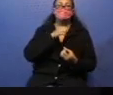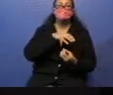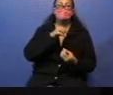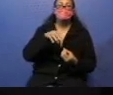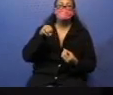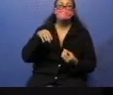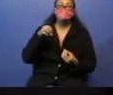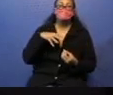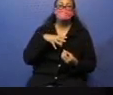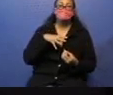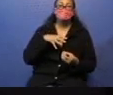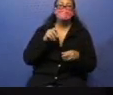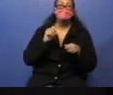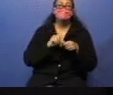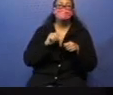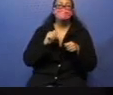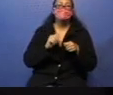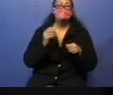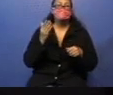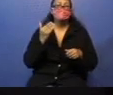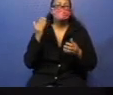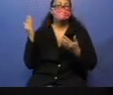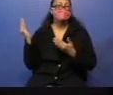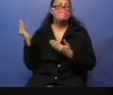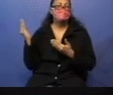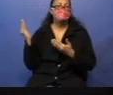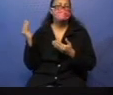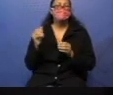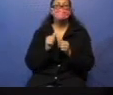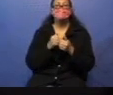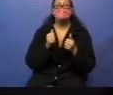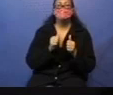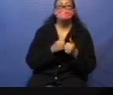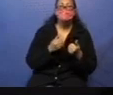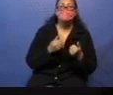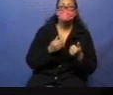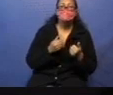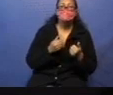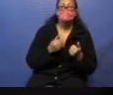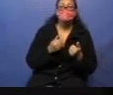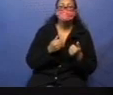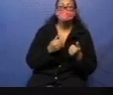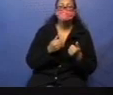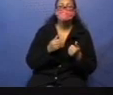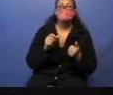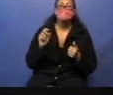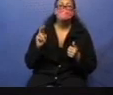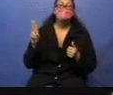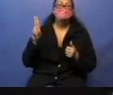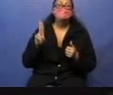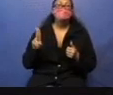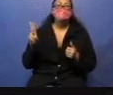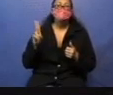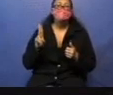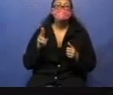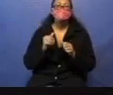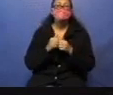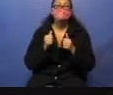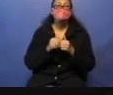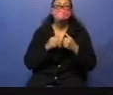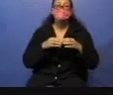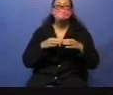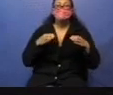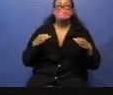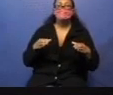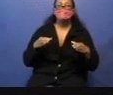bactérias para fazer esses alimentos. O pãozinho, o fermento que é usado para o pão crescer, tem